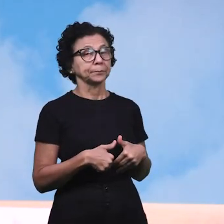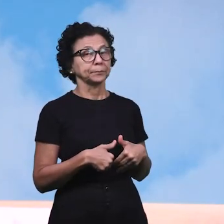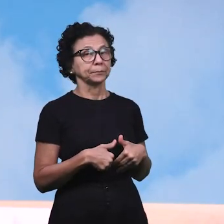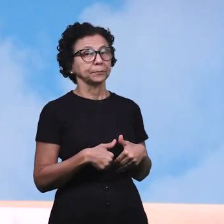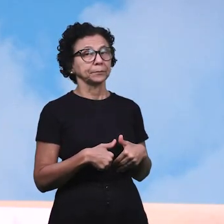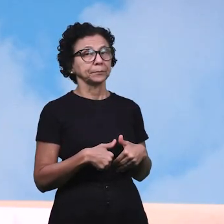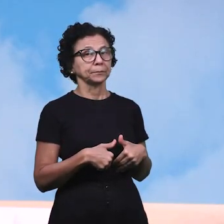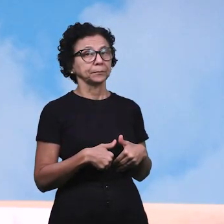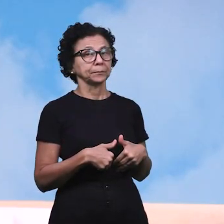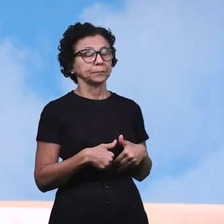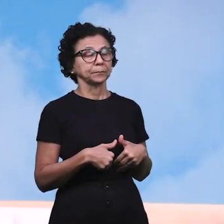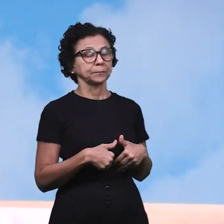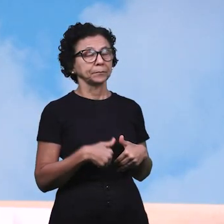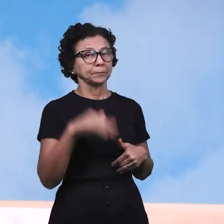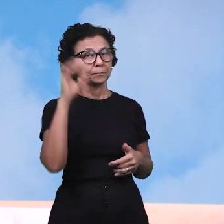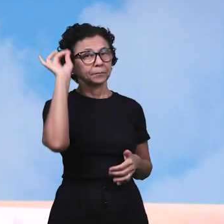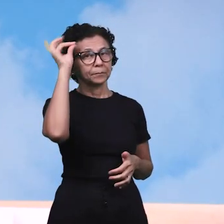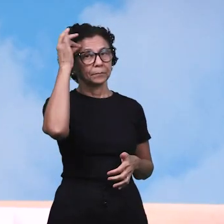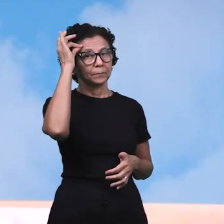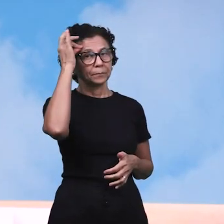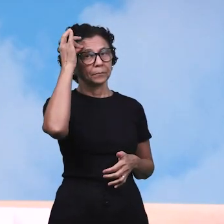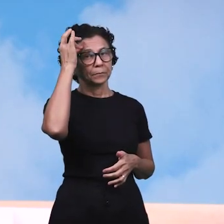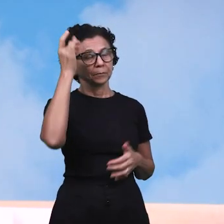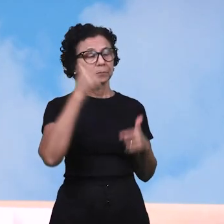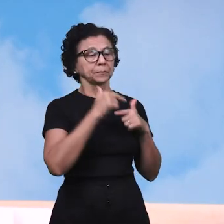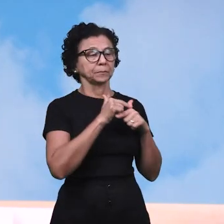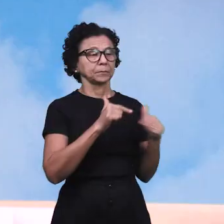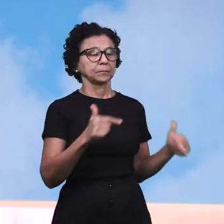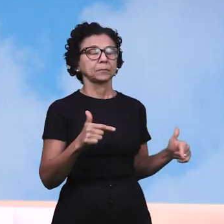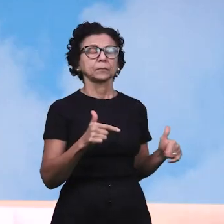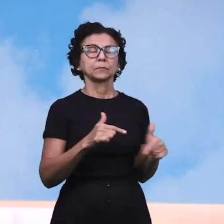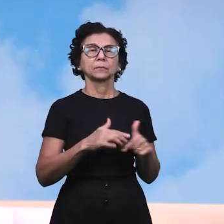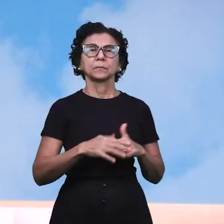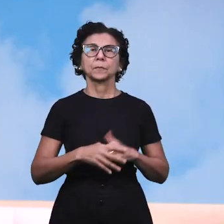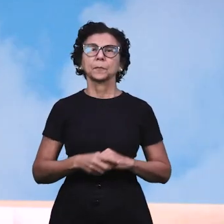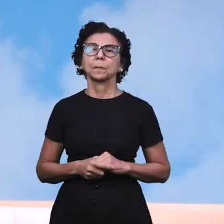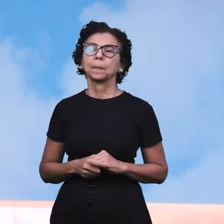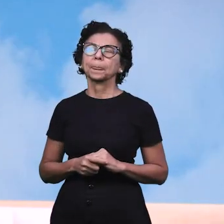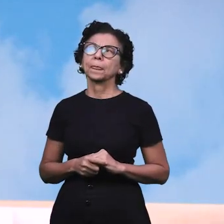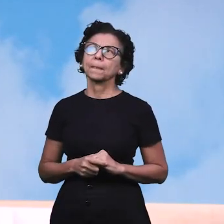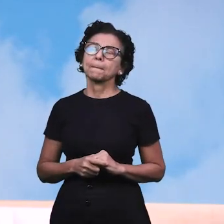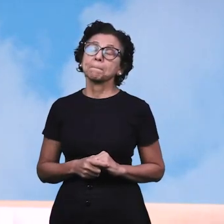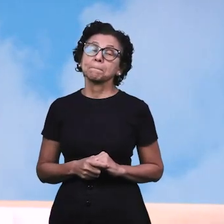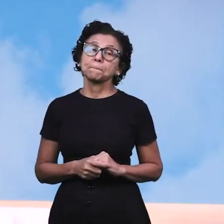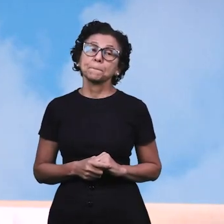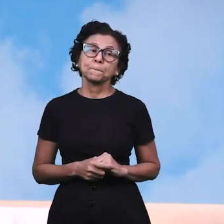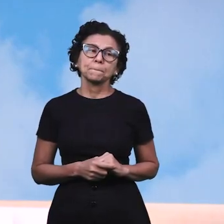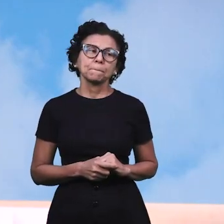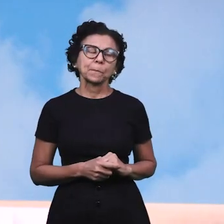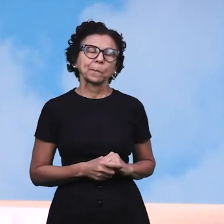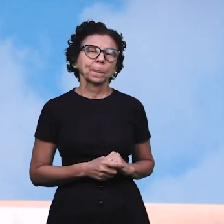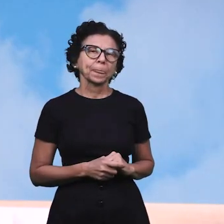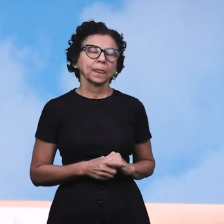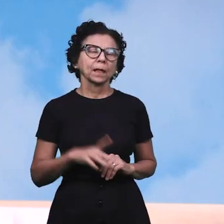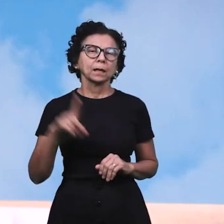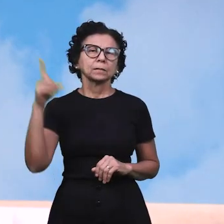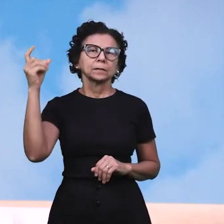alimentando porque ela vive do profético. E como é que Deus se revela ao